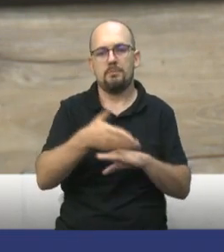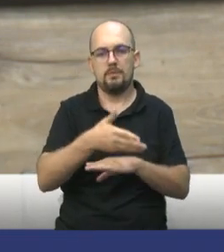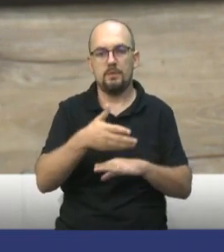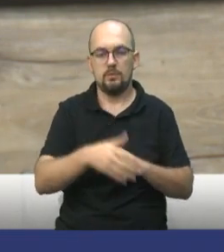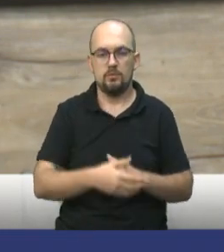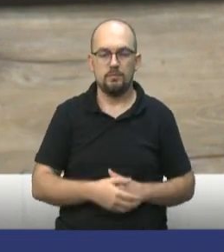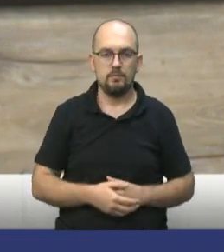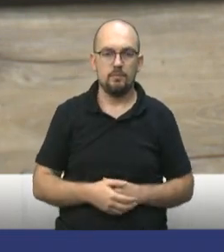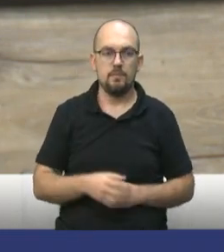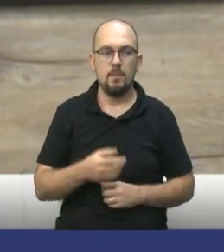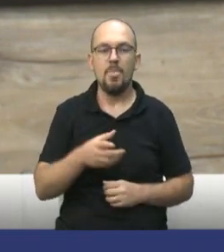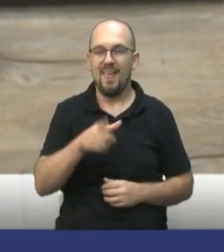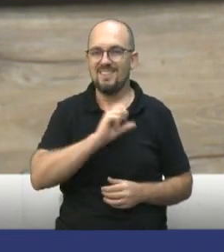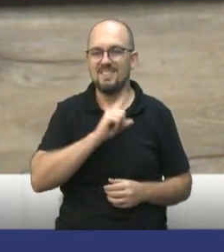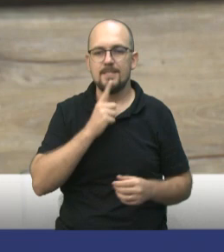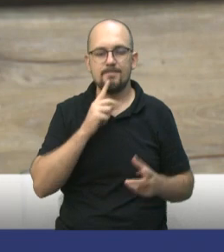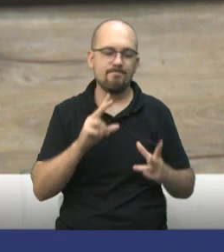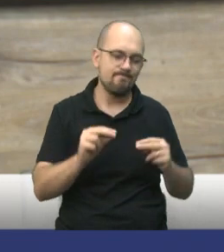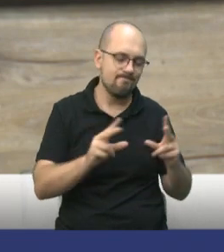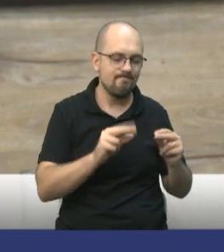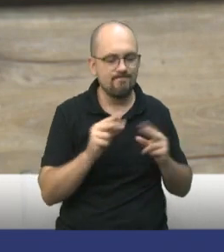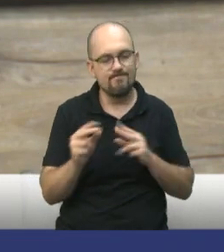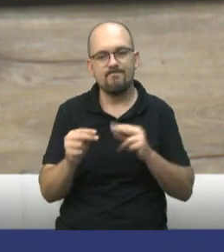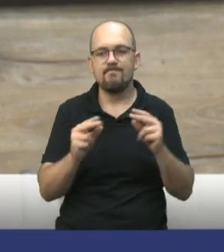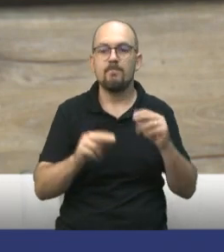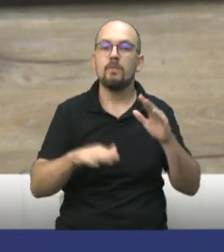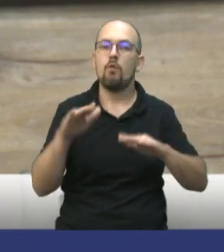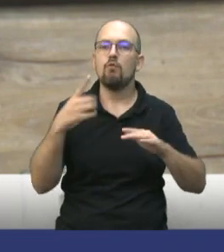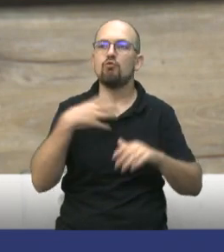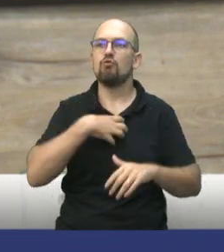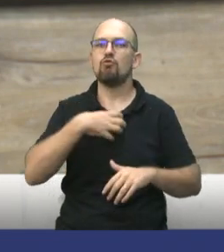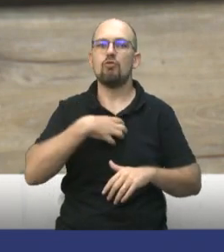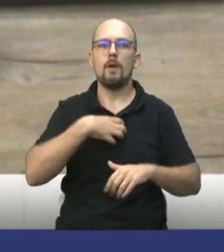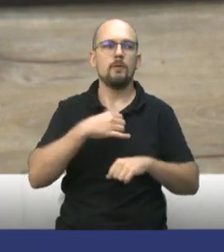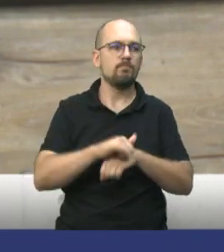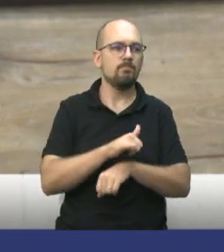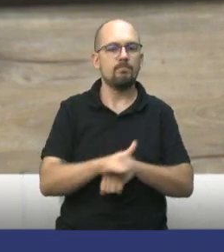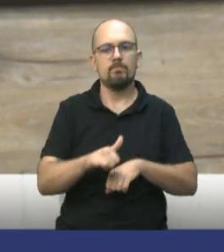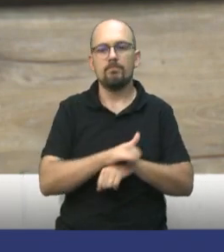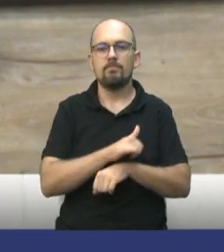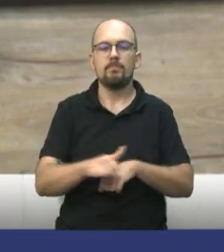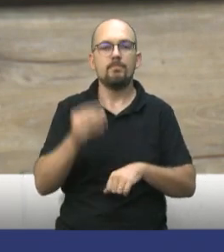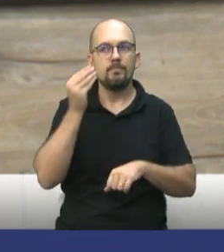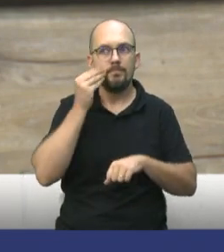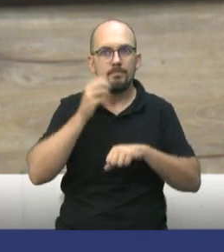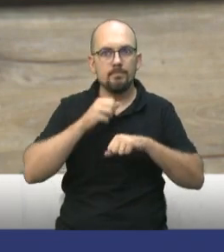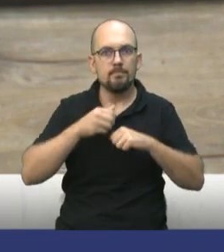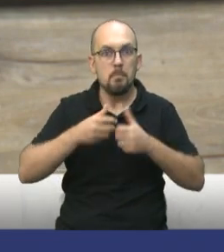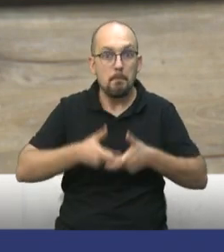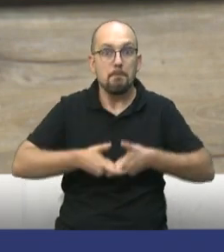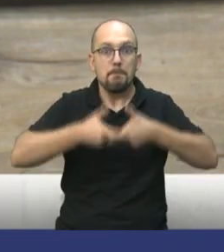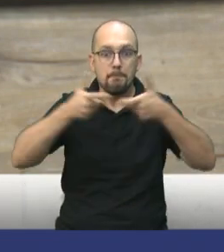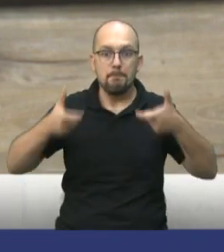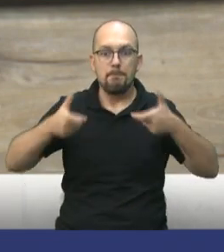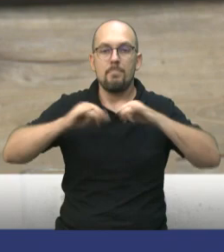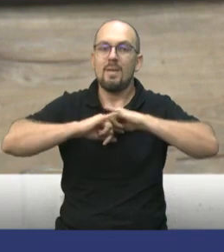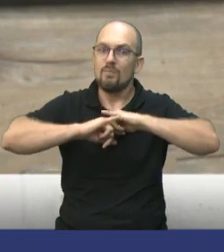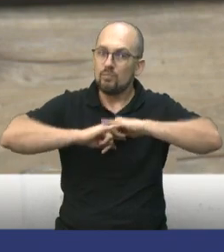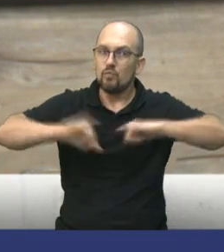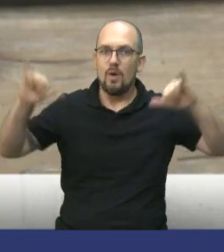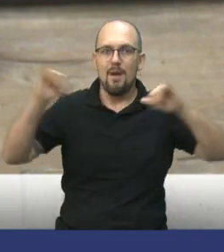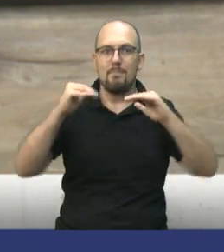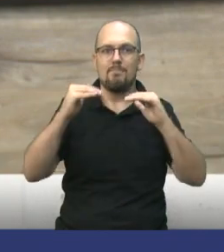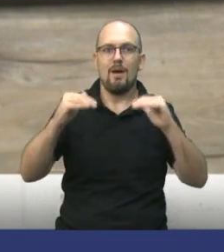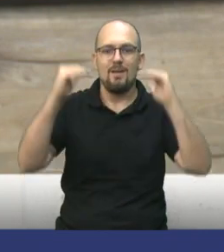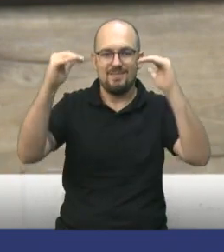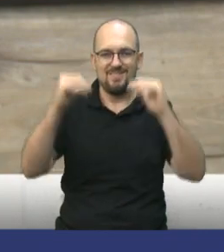Nós até conversávamos de talvez encontrarmos um mecanismo de ampliação dessa divulgação, por isso que eu